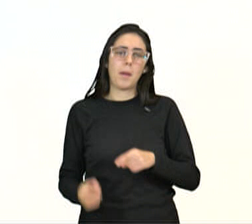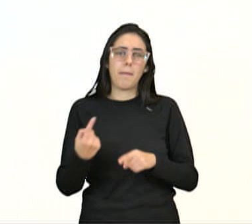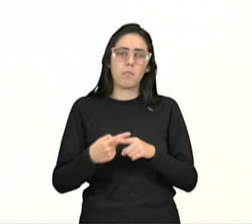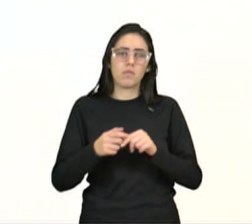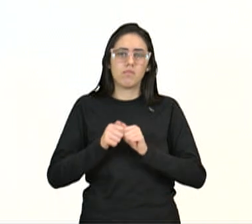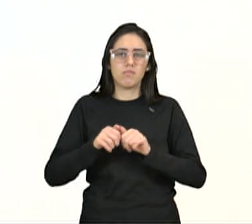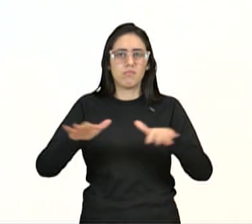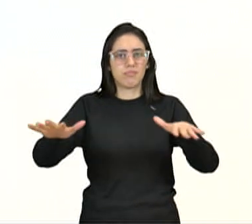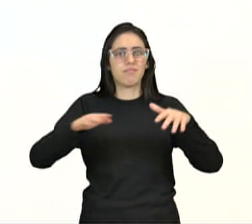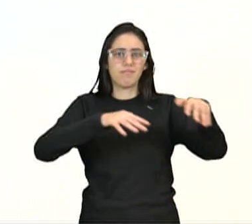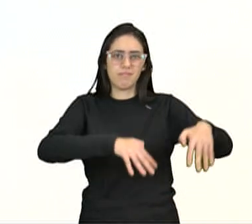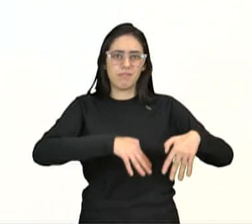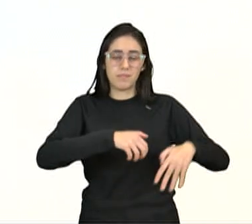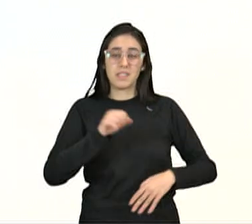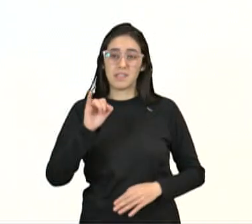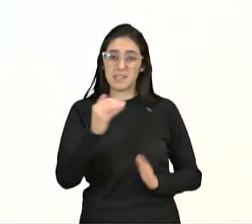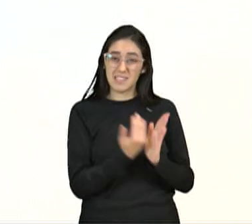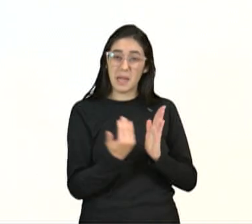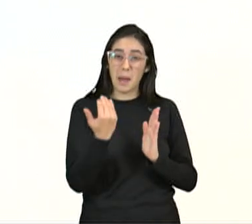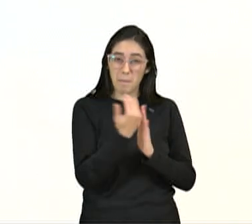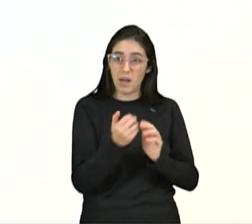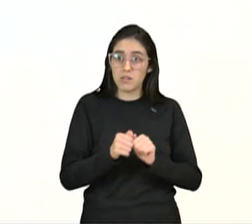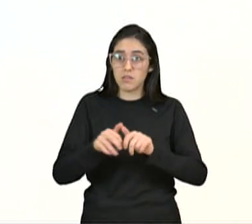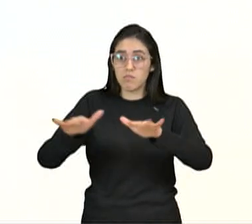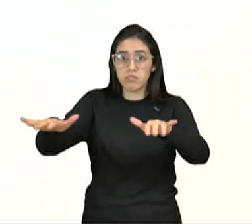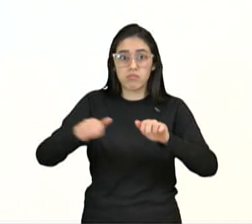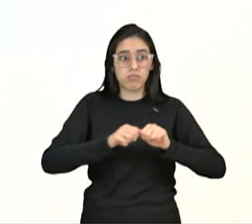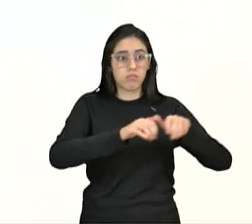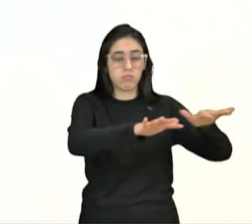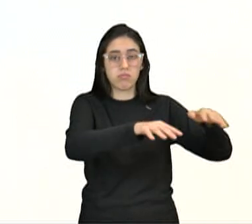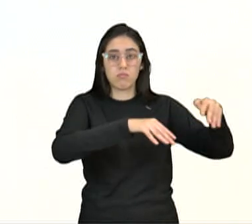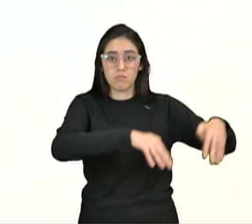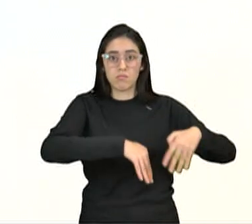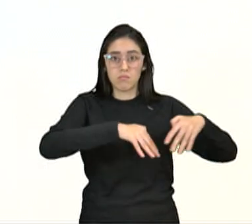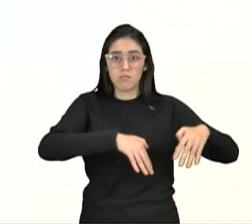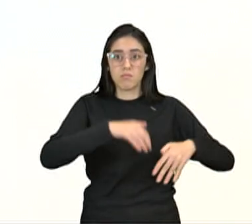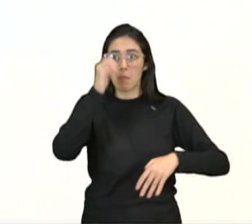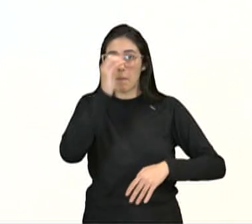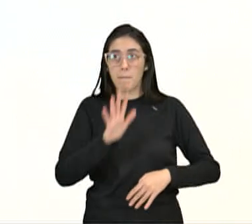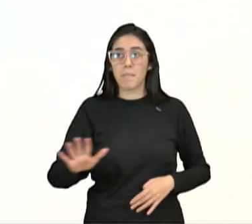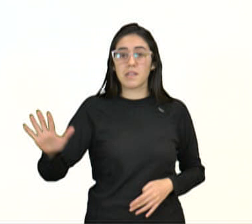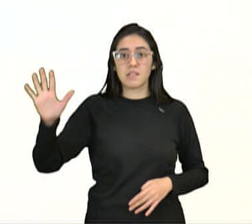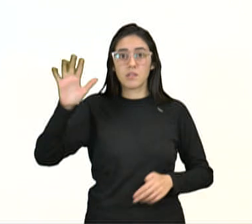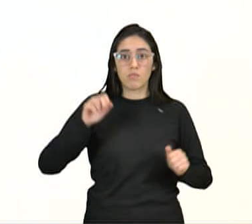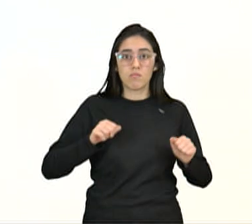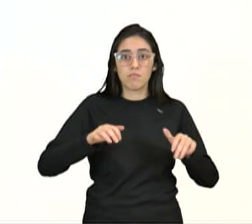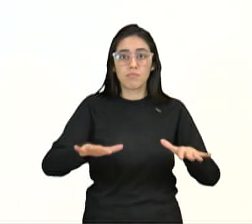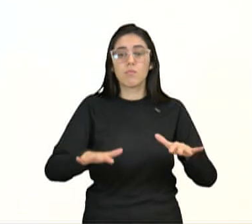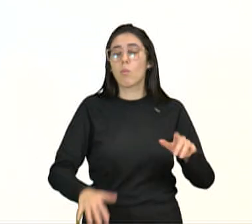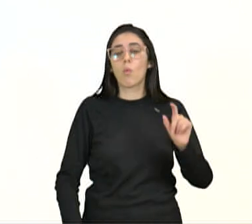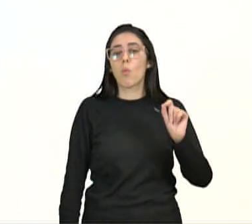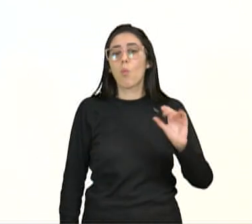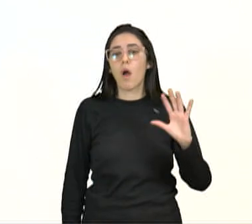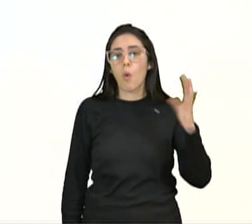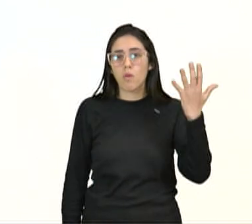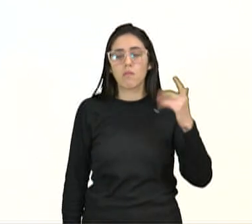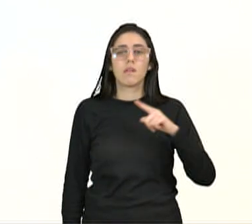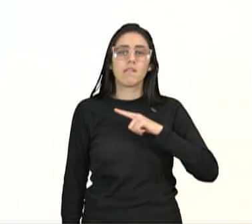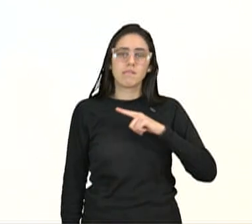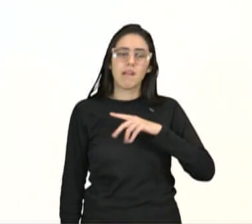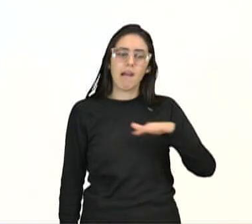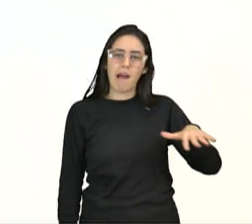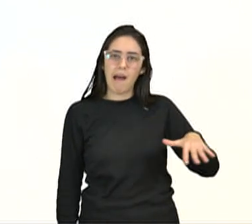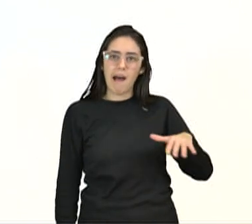agrícola. Porque quanto mais se expandiu a fronteira agrícola para o interior do Brasil, maiores as áreas do